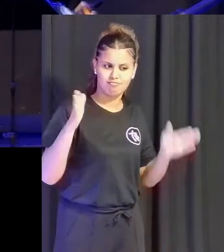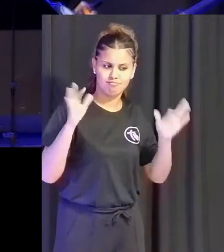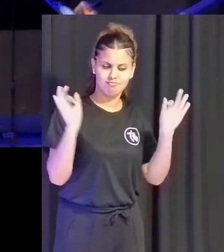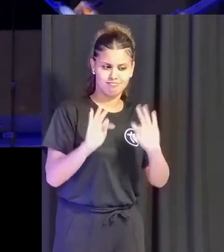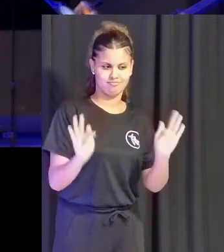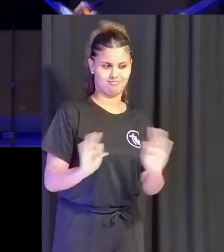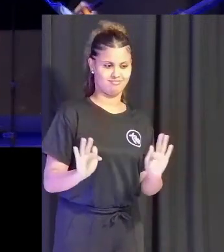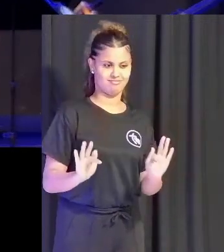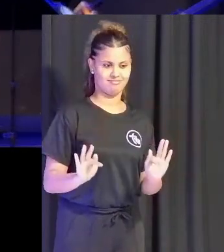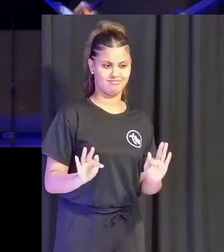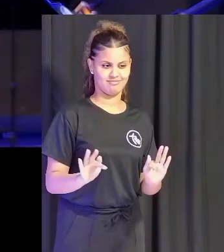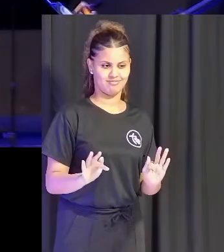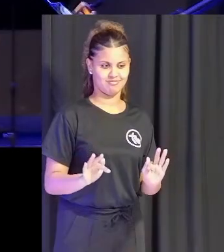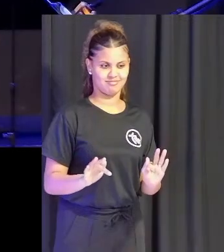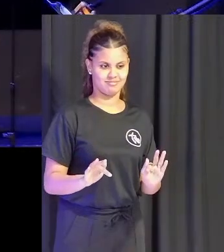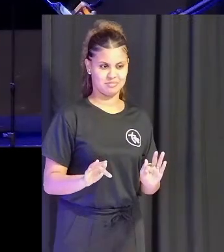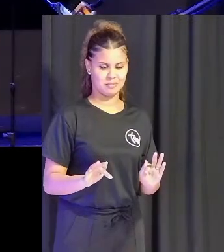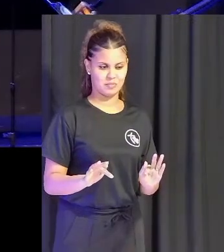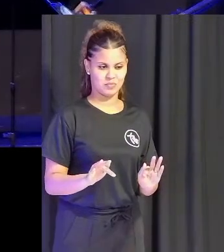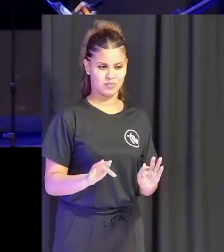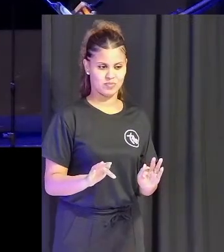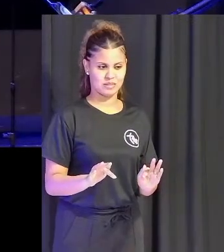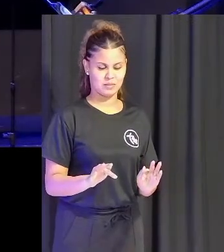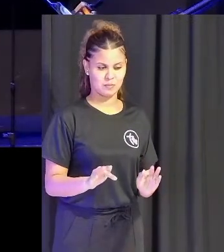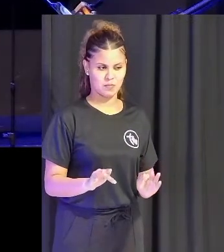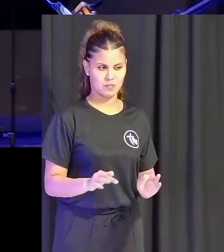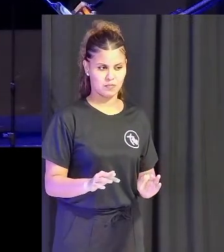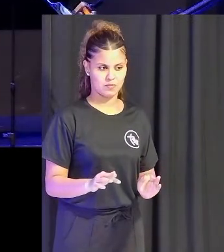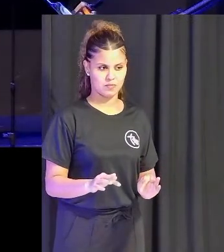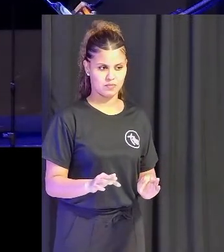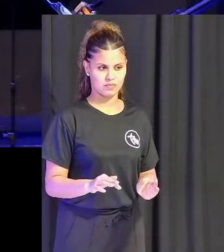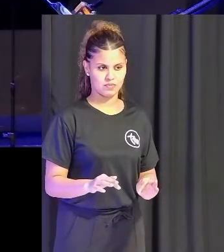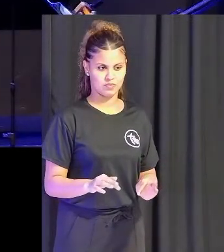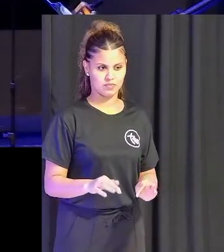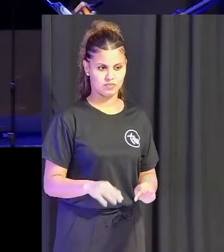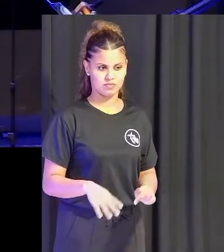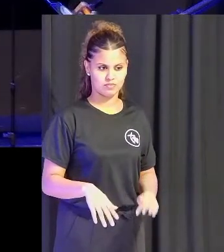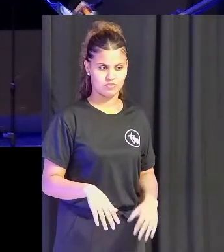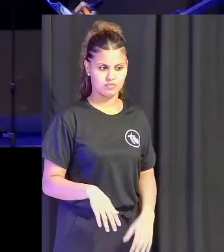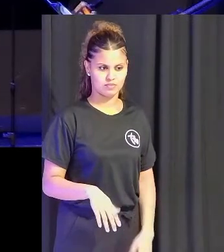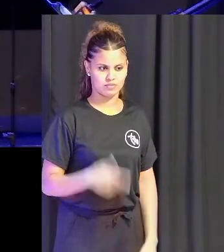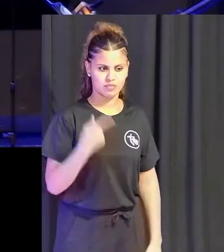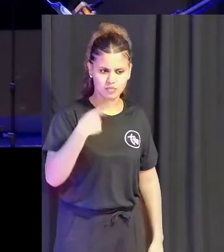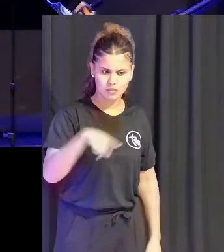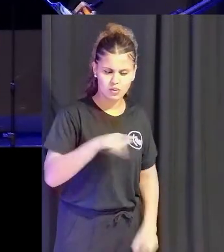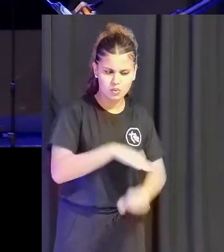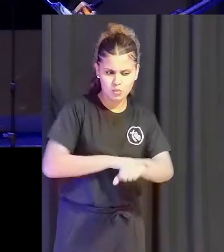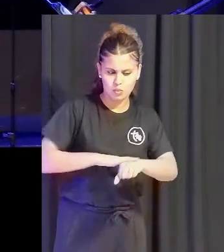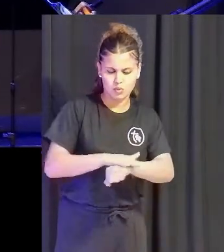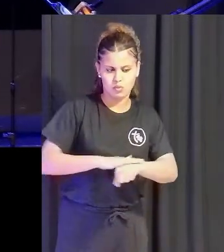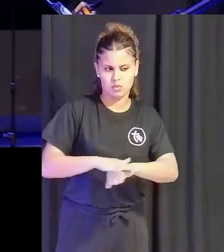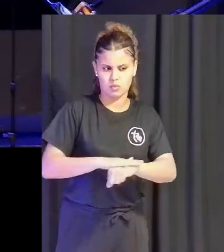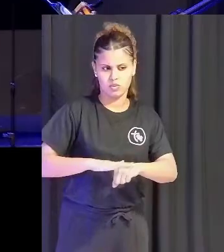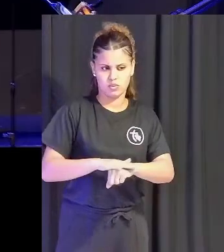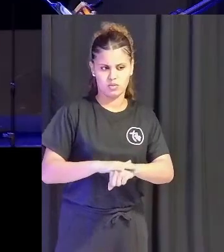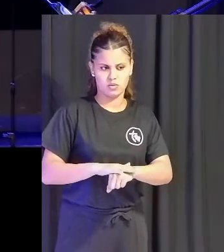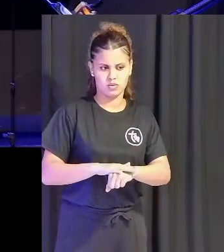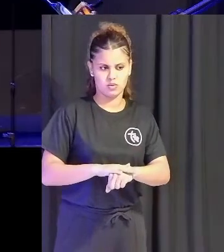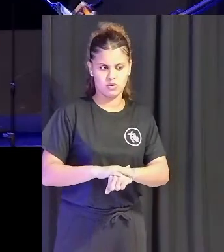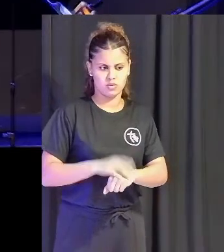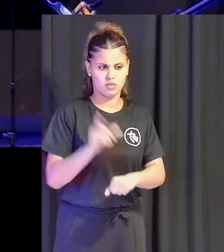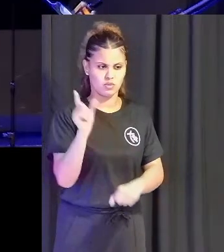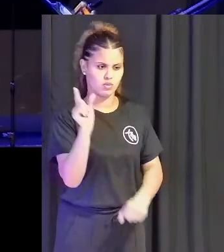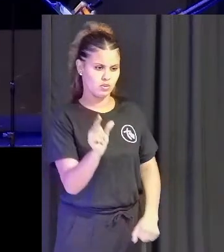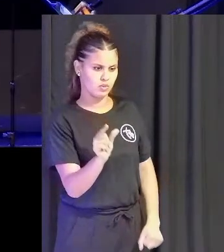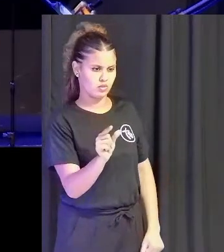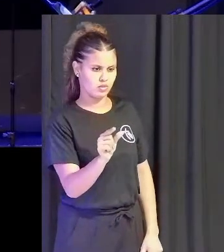Daí, como eu já tinha falado uma palavra, eu cruzei novamente a rua e eu usei as duas. A última eu não lembrava bem,